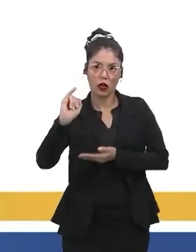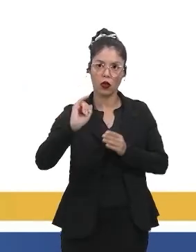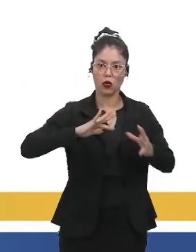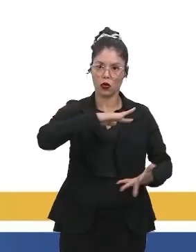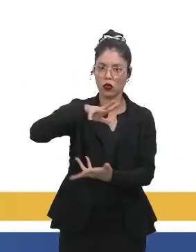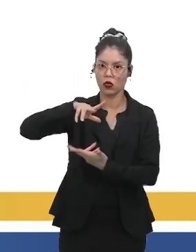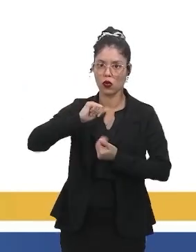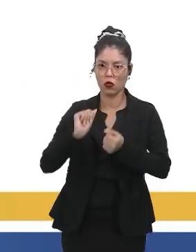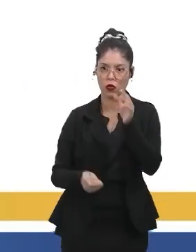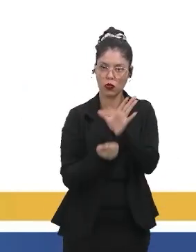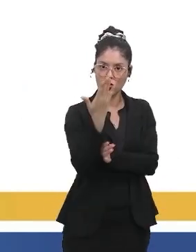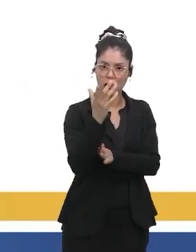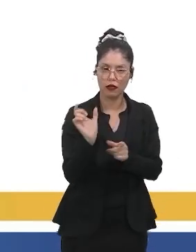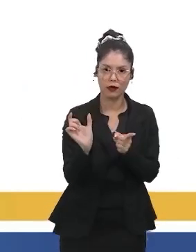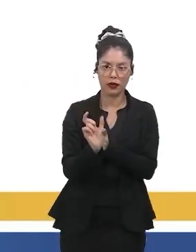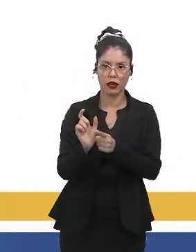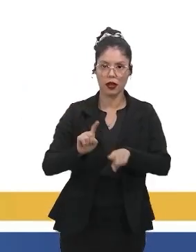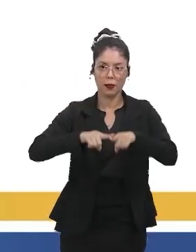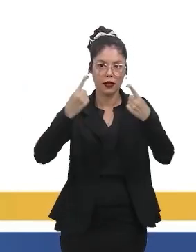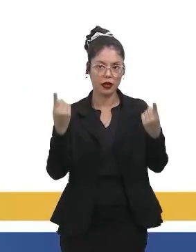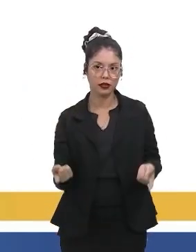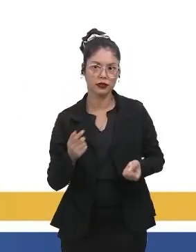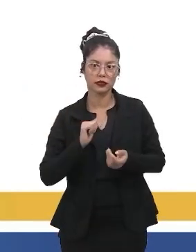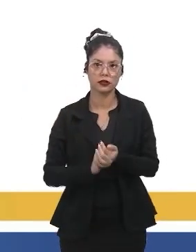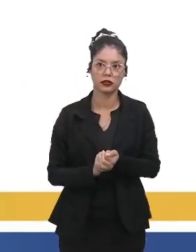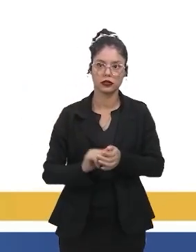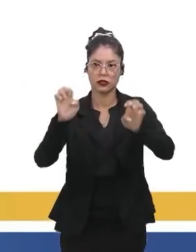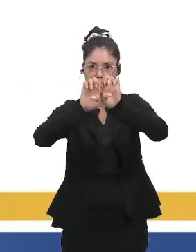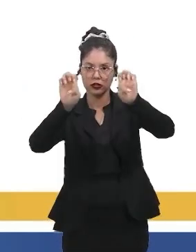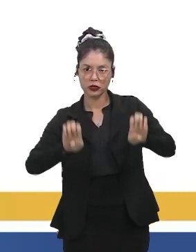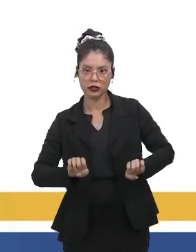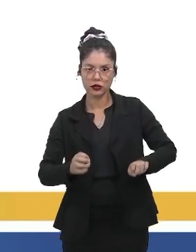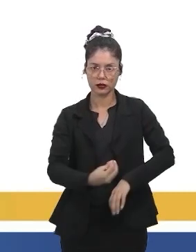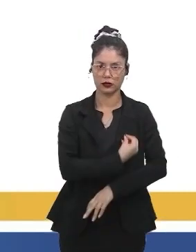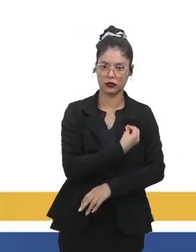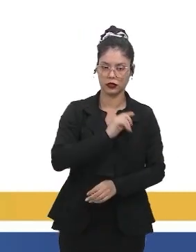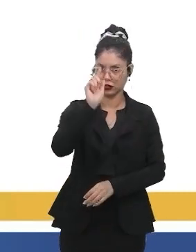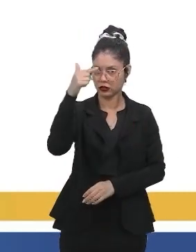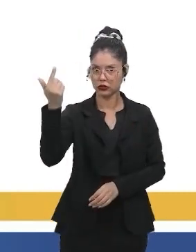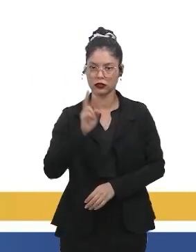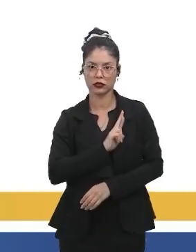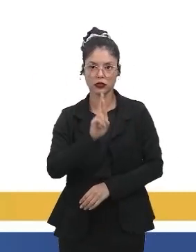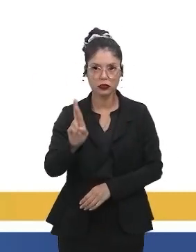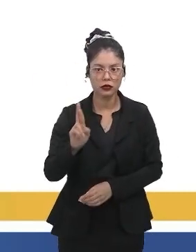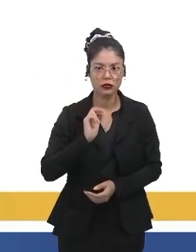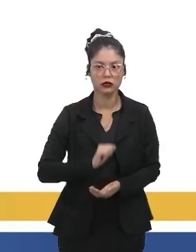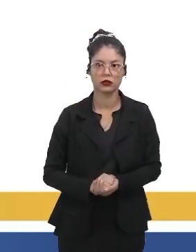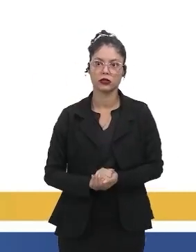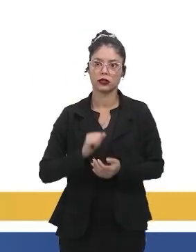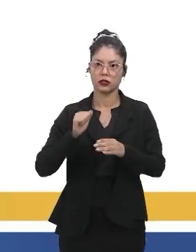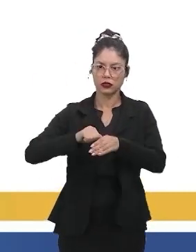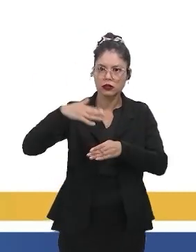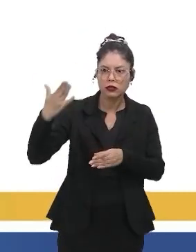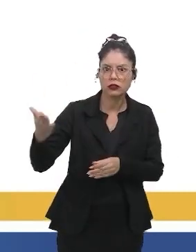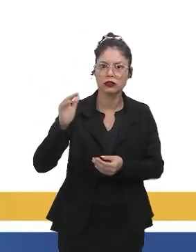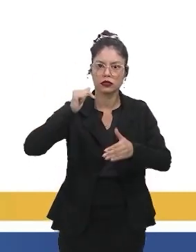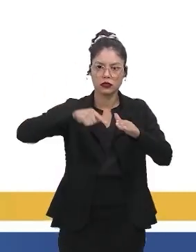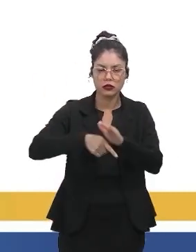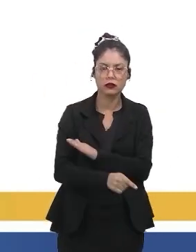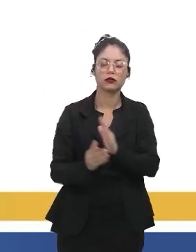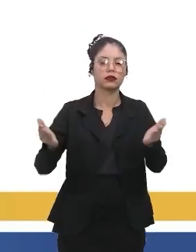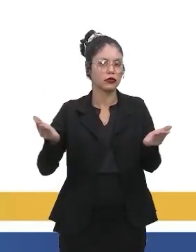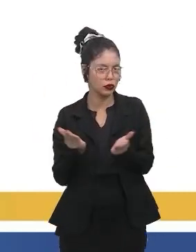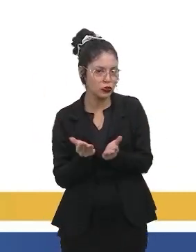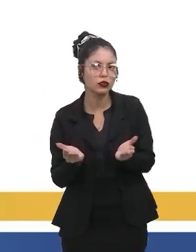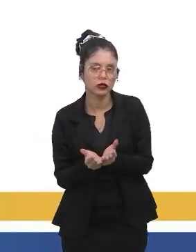que o mundo é criado pela palavra, porém, é tão estruturante que está presente em outras religiões para muito além